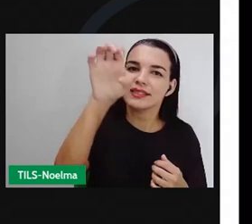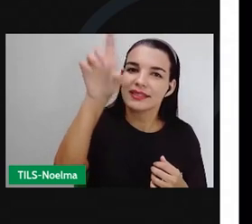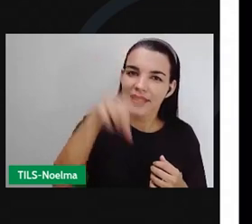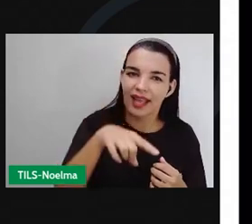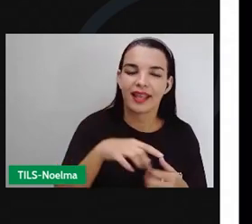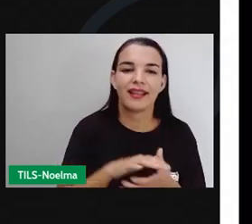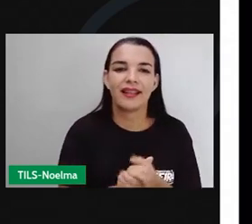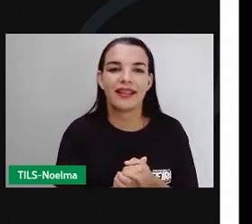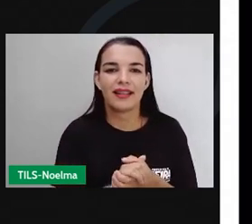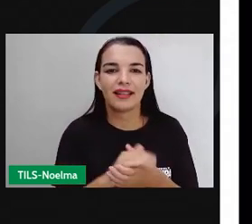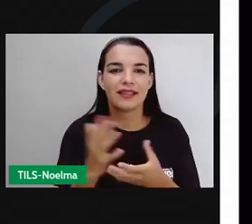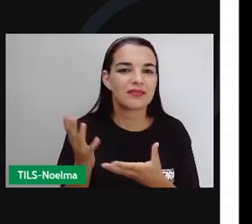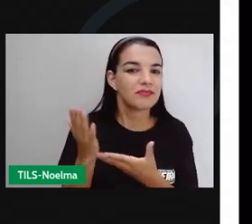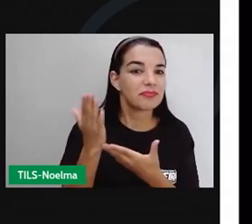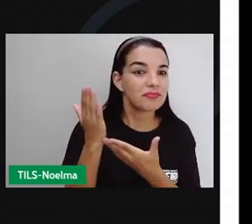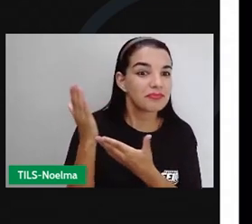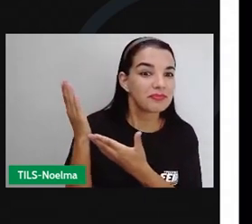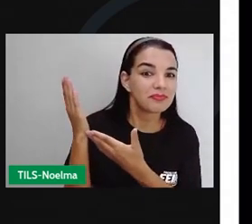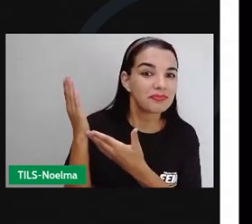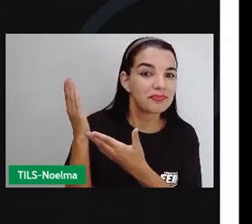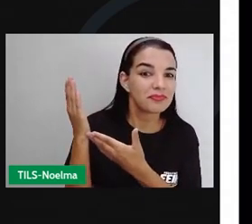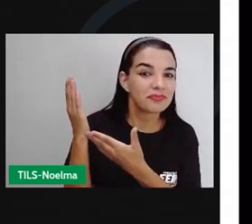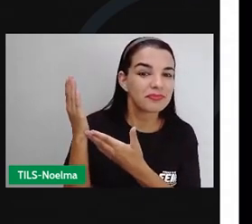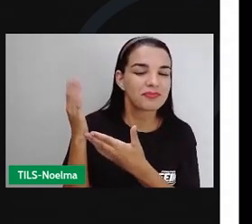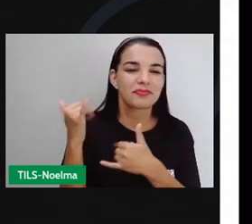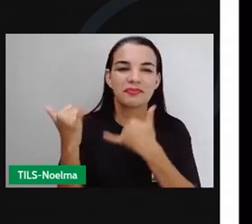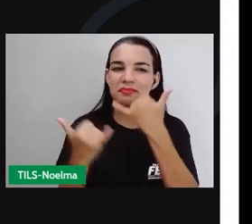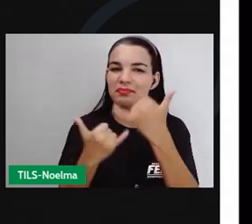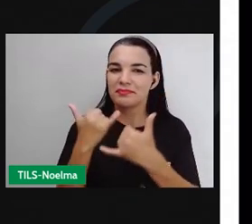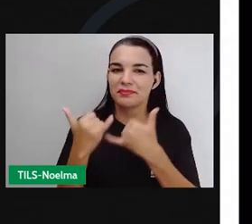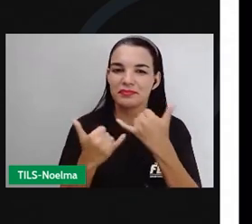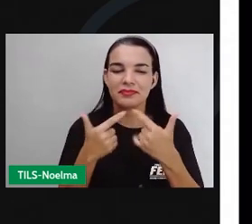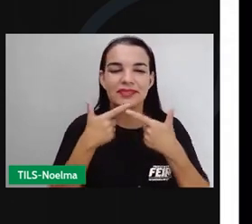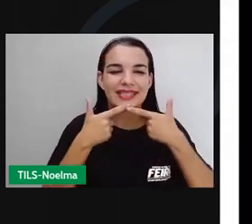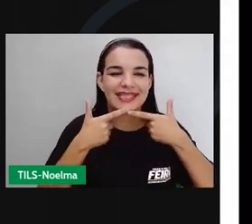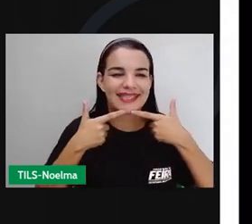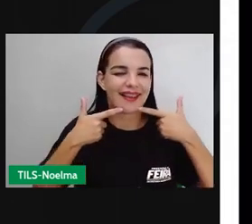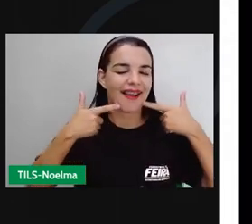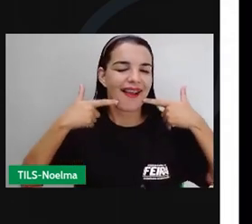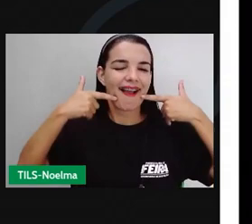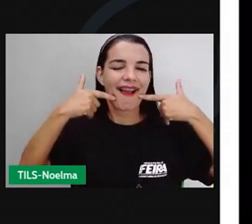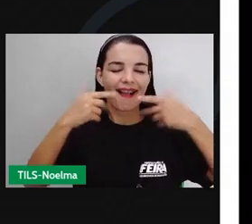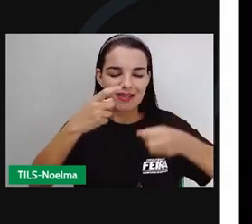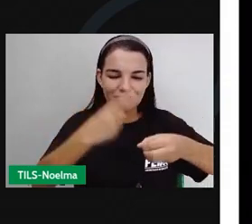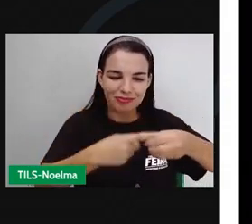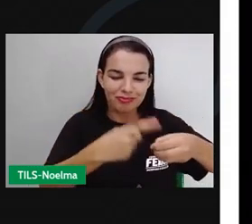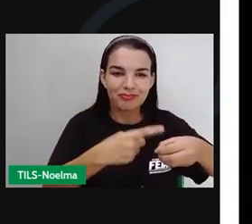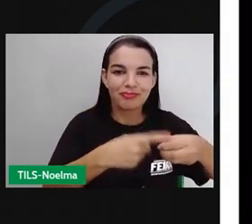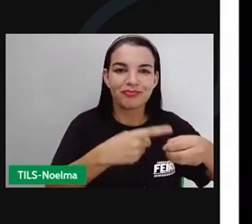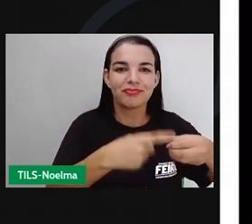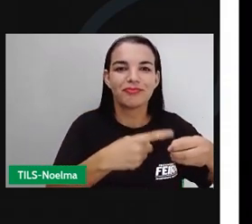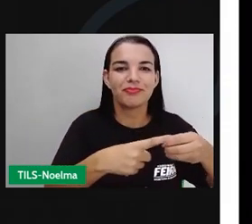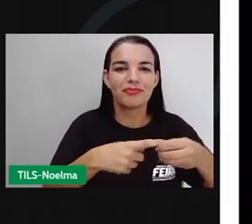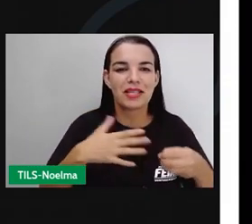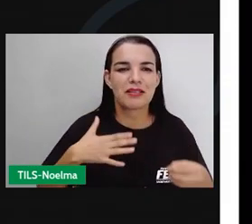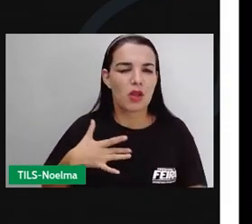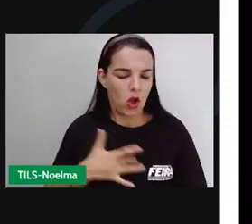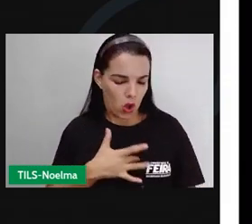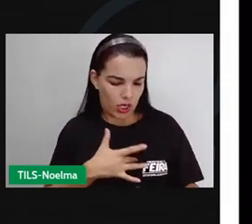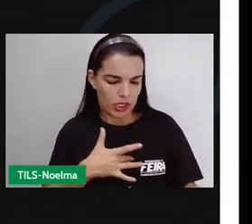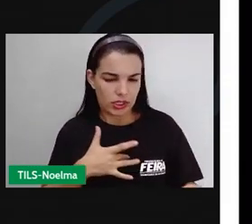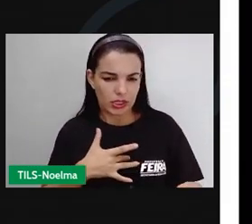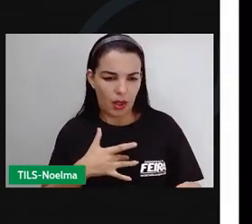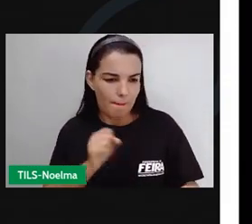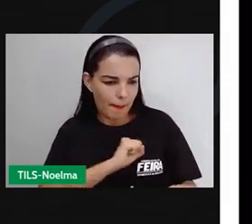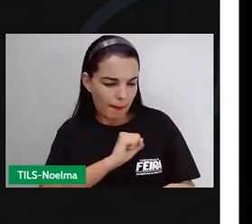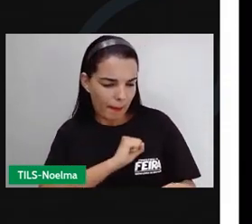Quem brincava nos cerrados do meu sertão sorridente? Sinto que o meu coração, magoado dessa paixão, bate e